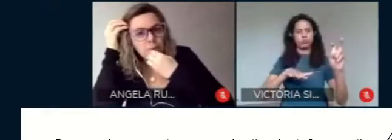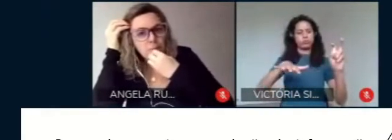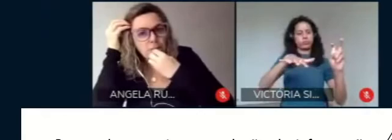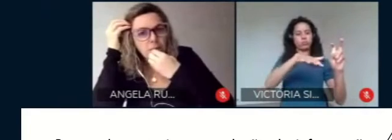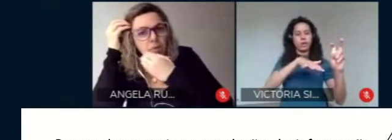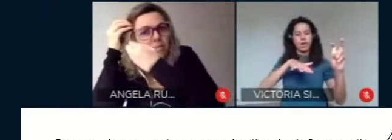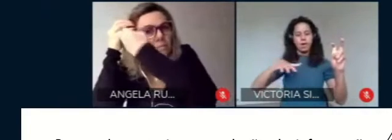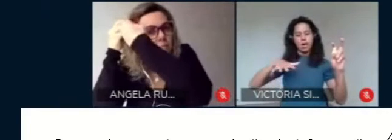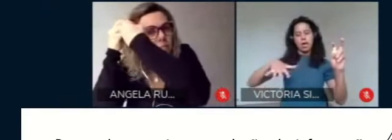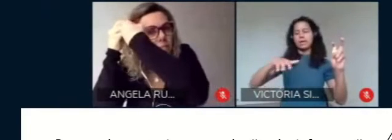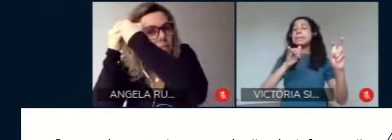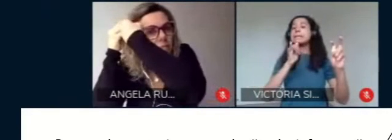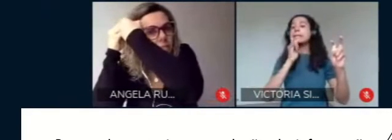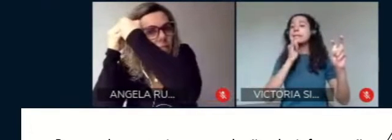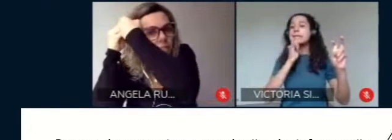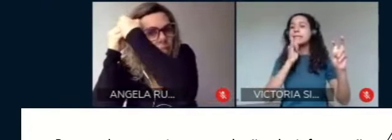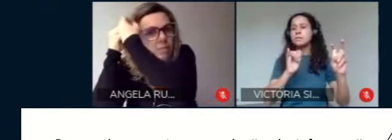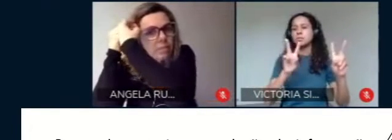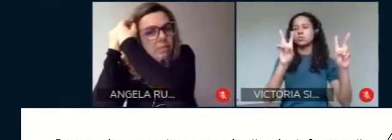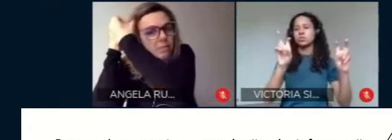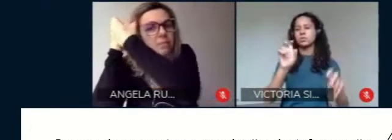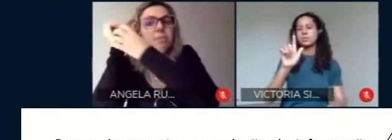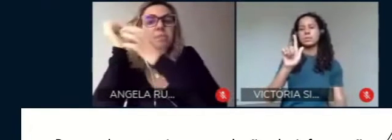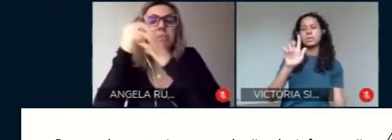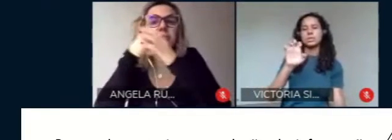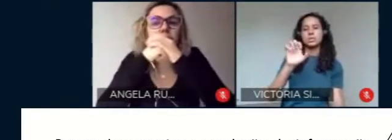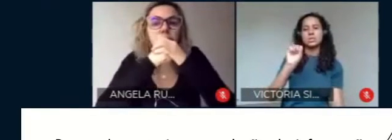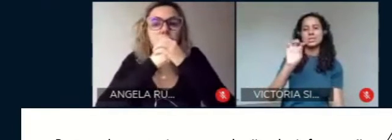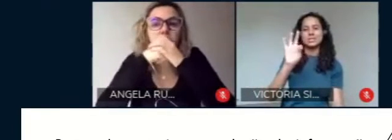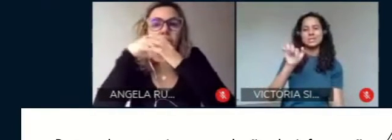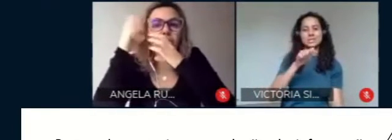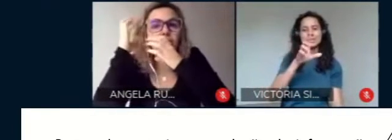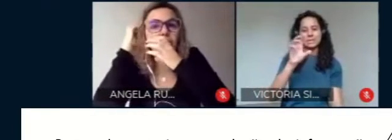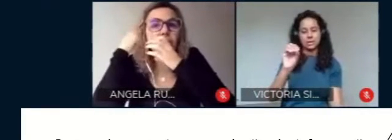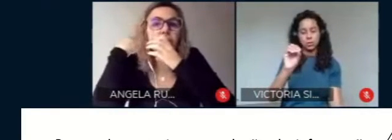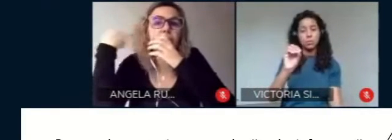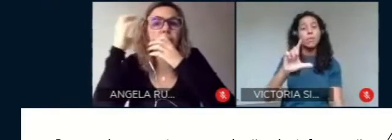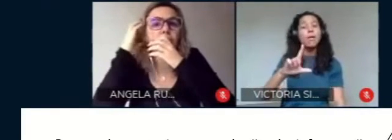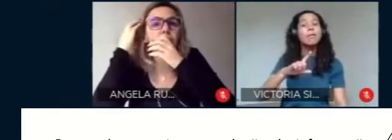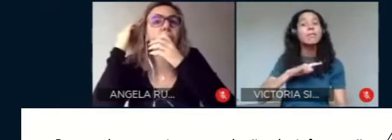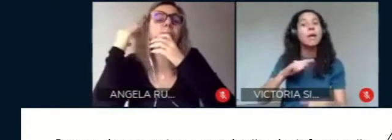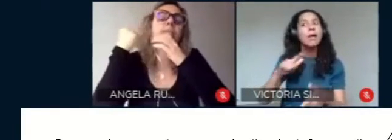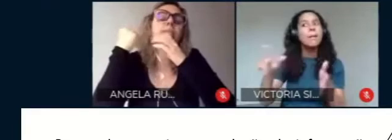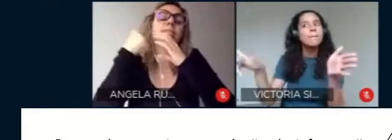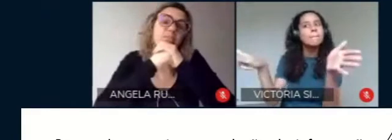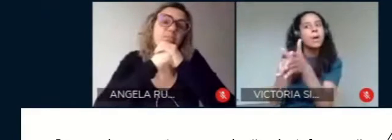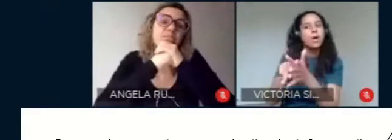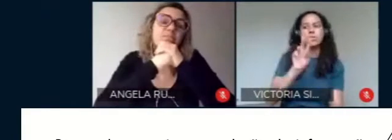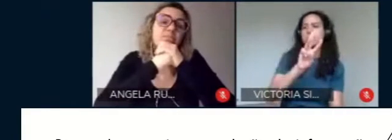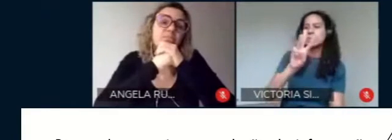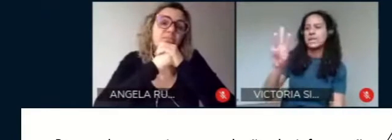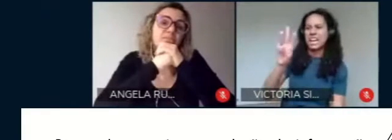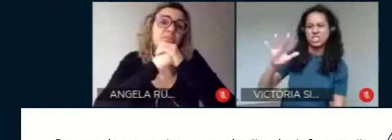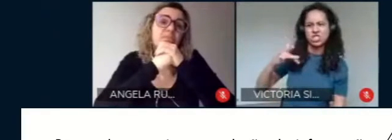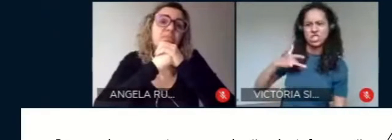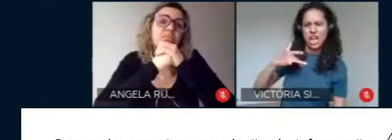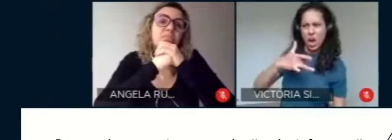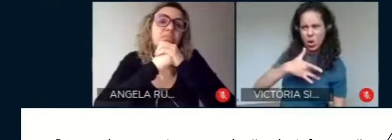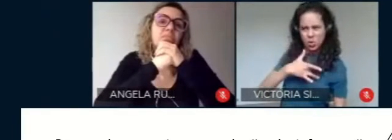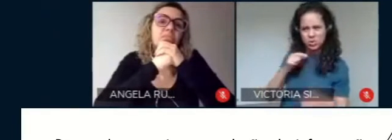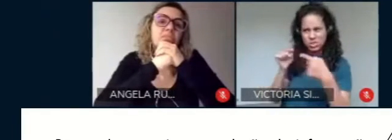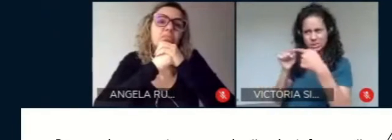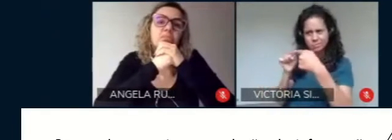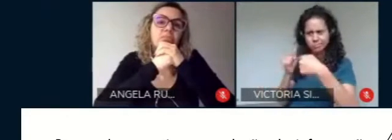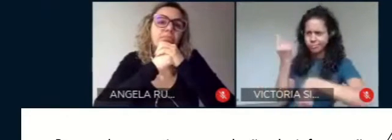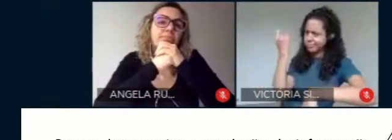exemplo, gestão. Procurar numa base especializada em área da saúde talvez não seja o mais indicado, a